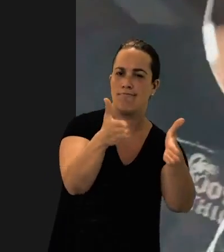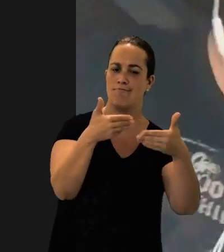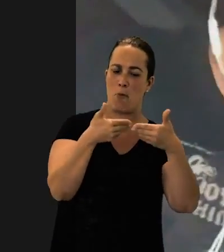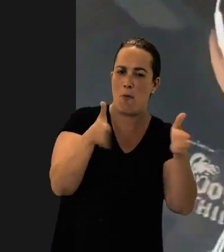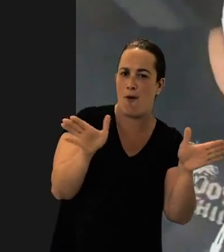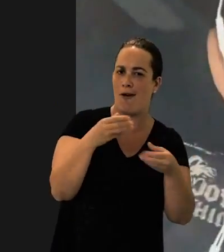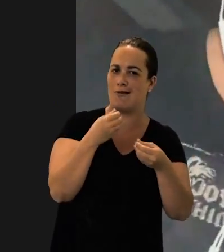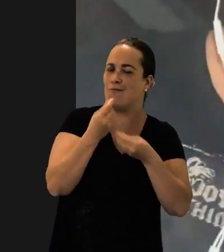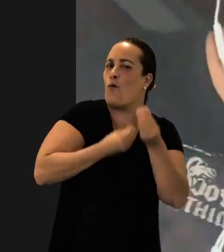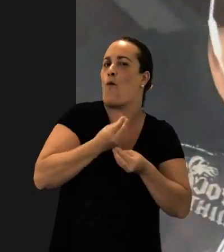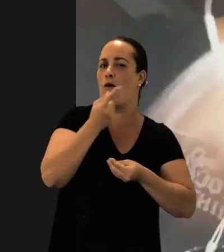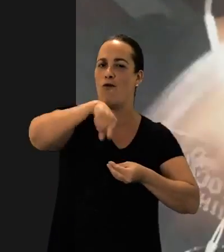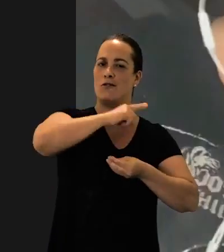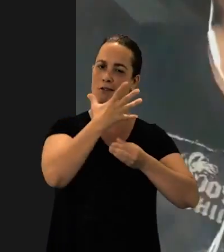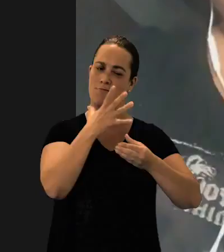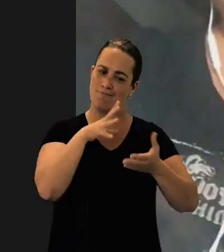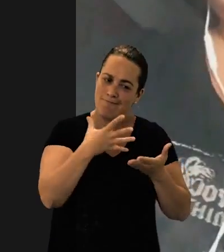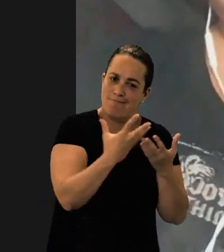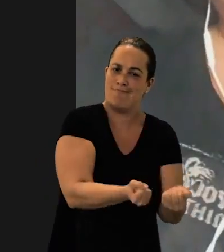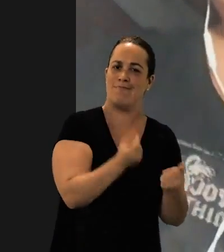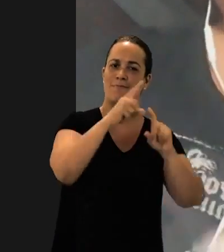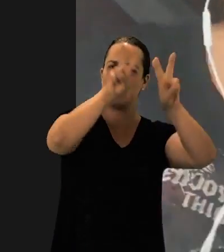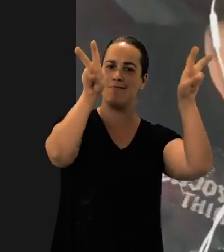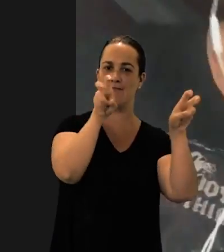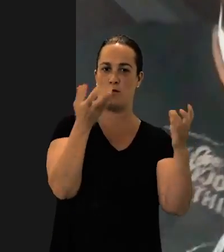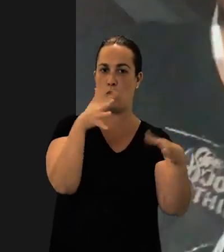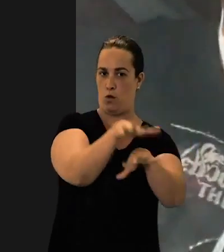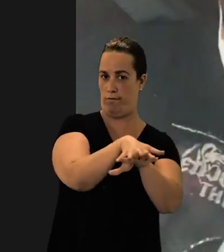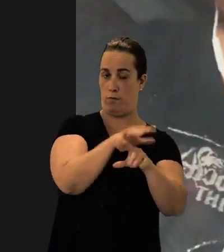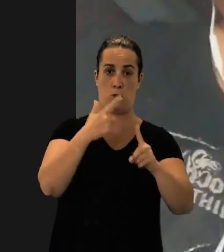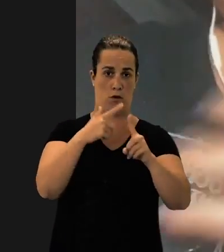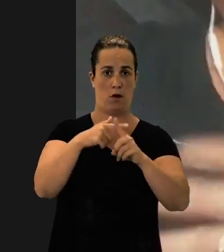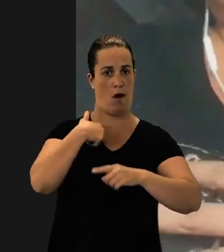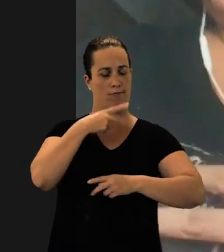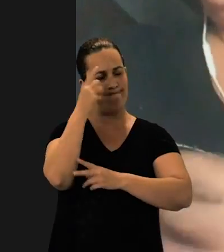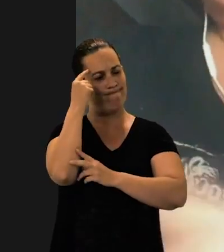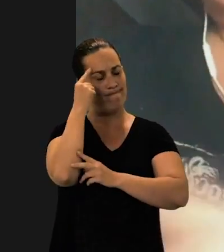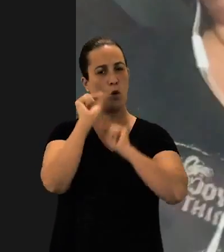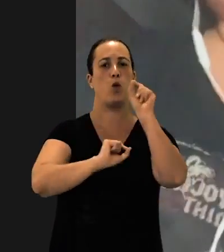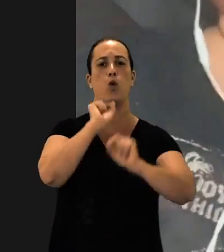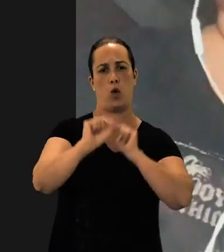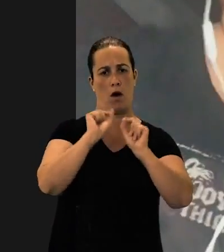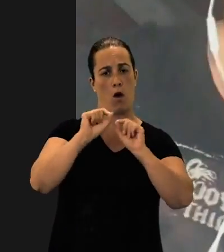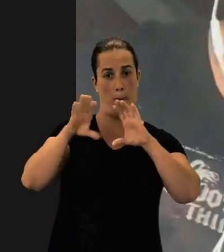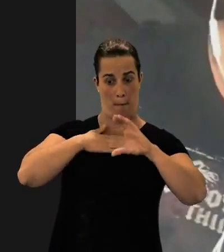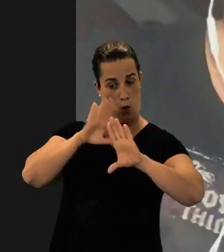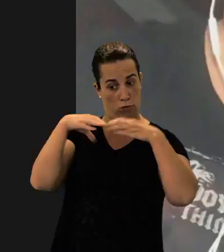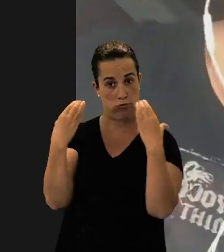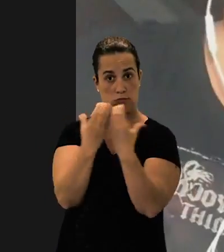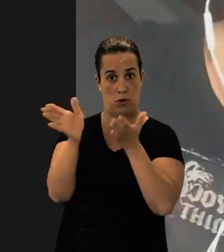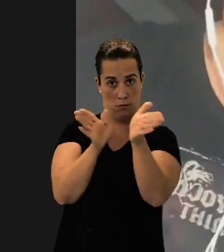porta se abriu para vocês abraçarem essa causa da inclusão? Porque, além de um negócio, na minha concepção, assim como o Congresso